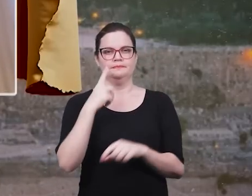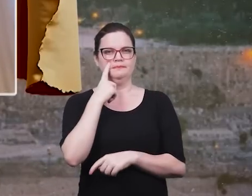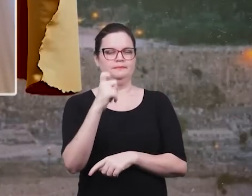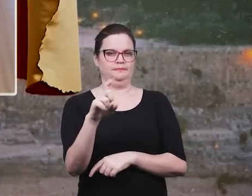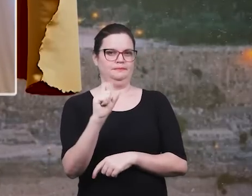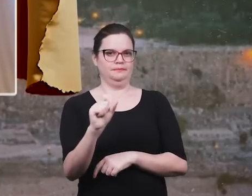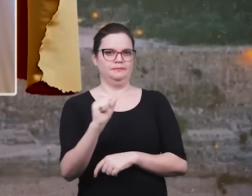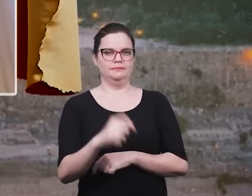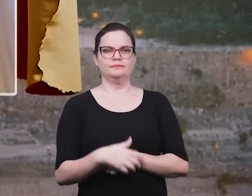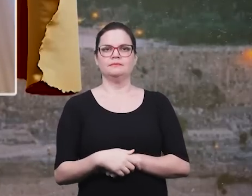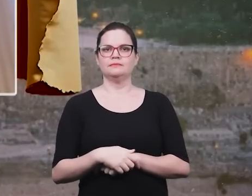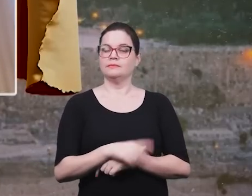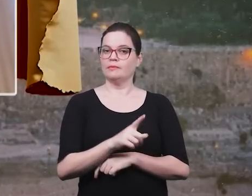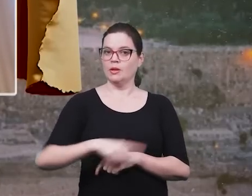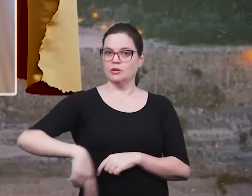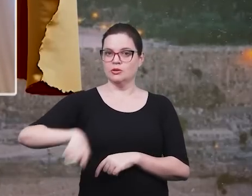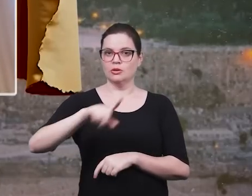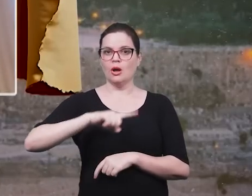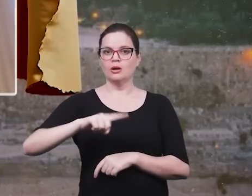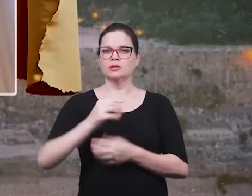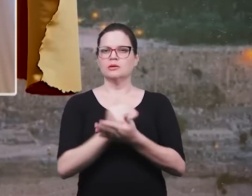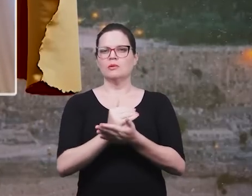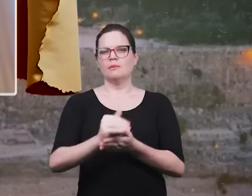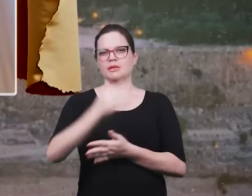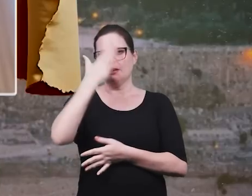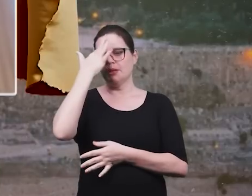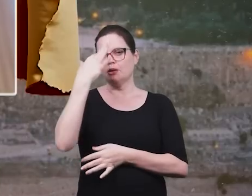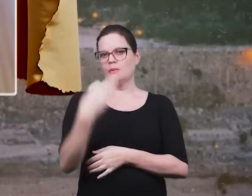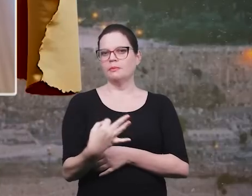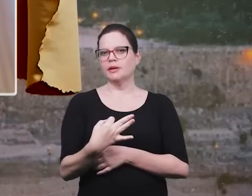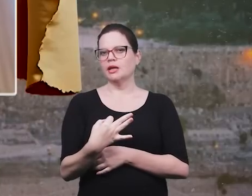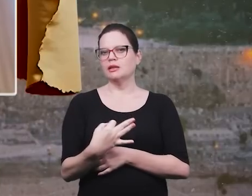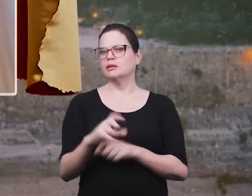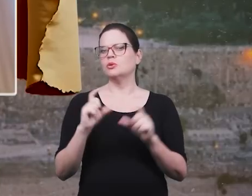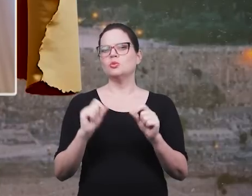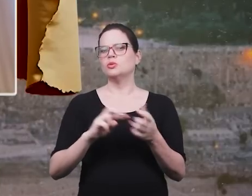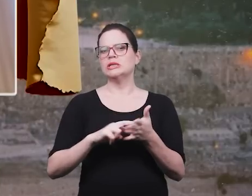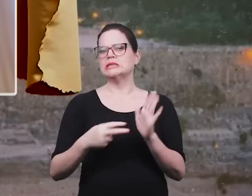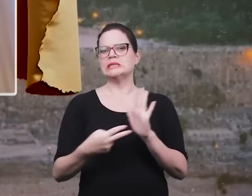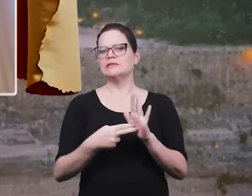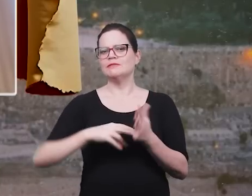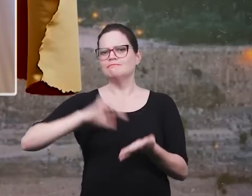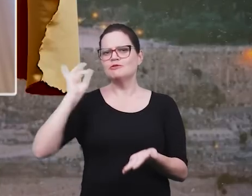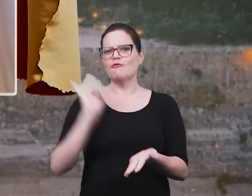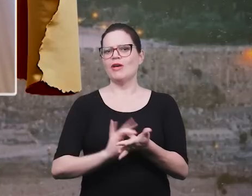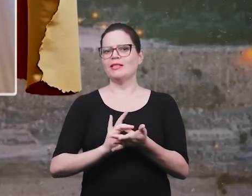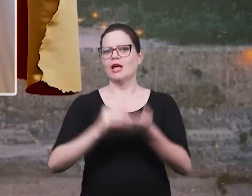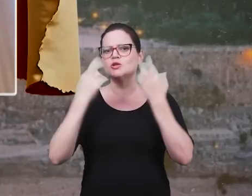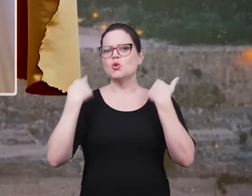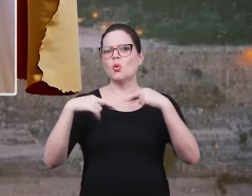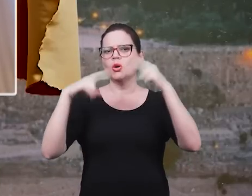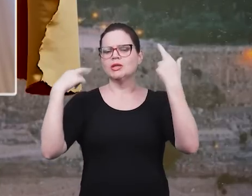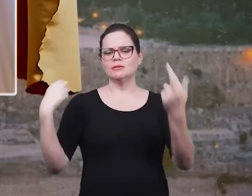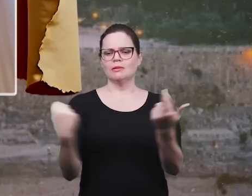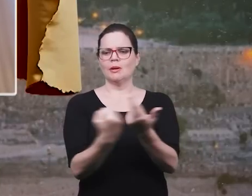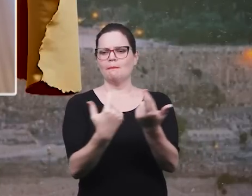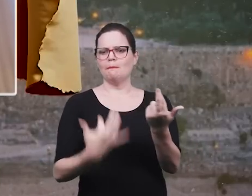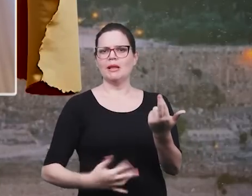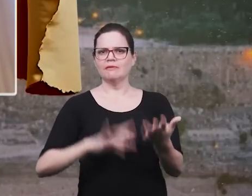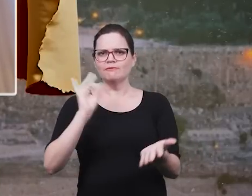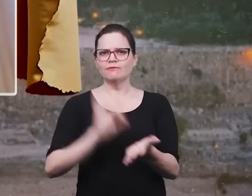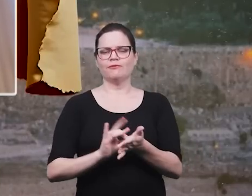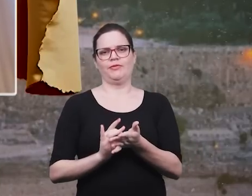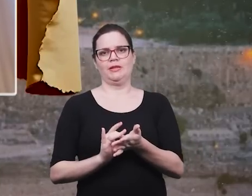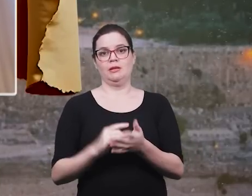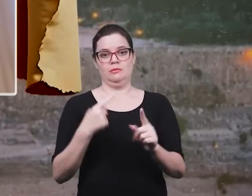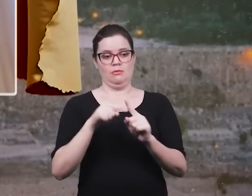é que nós passamos a compreender o verdadeiro sacrifício do Cordeiro. Aquilo ali já